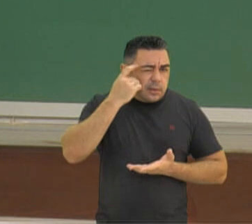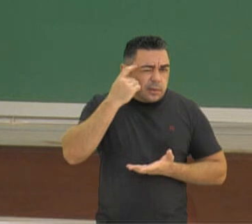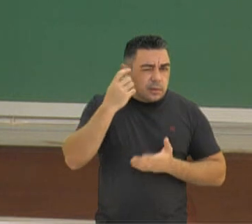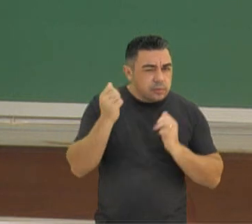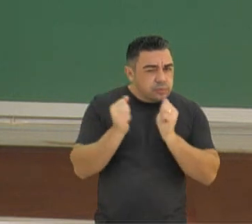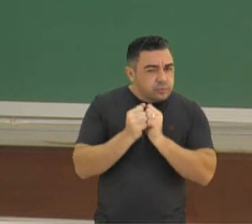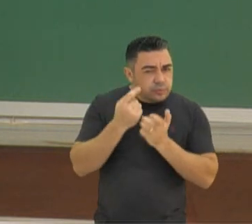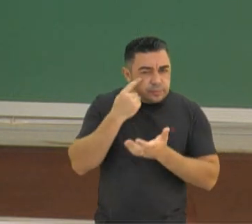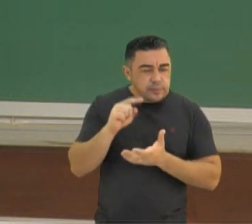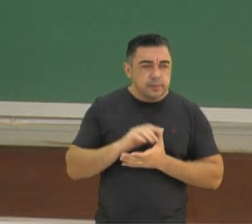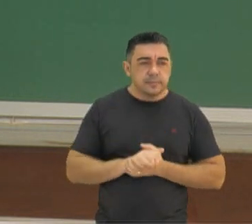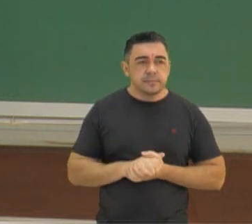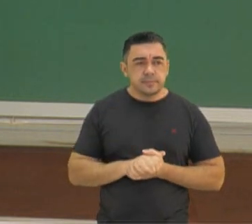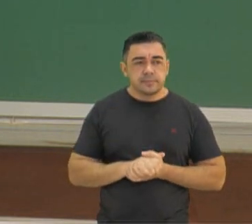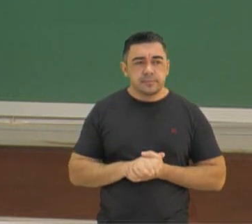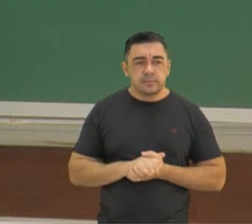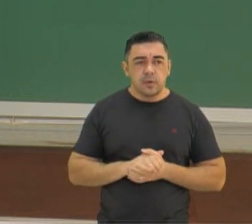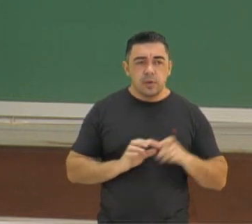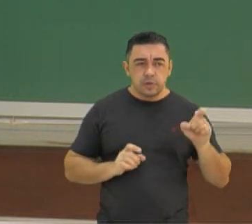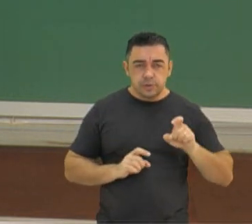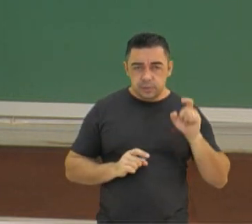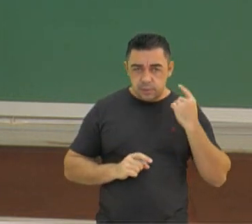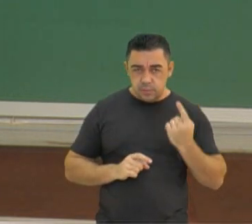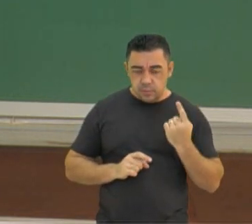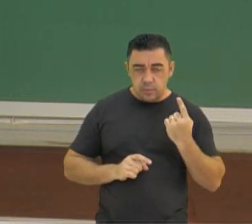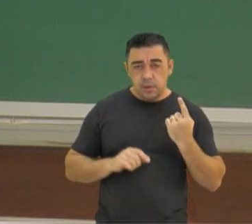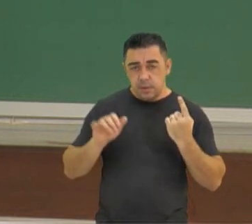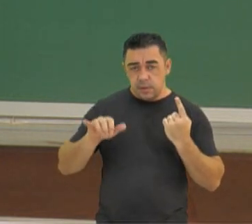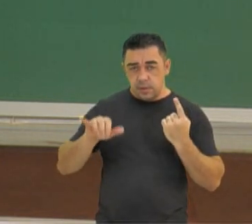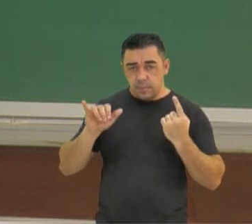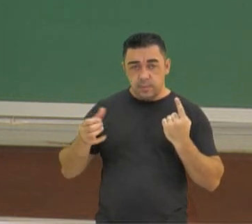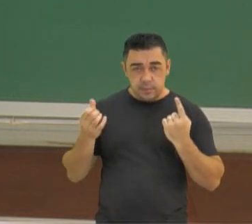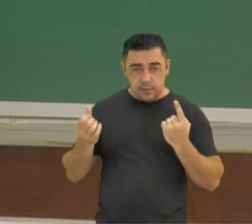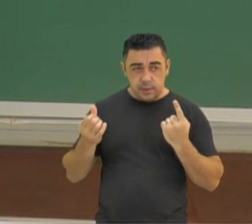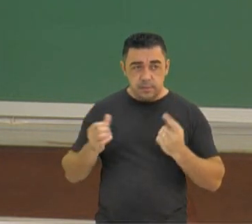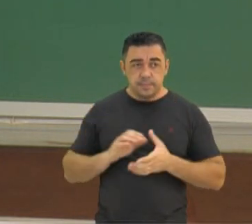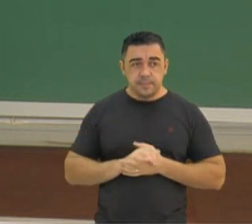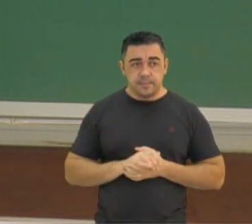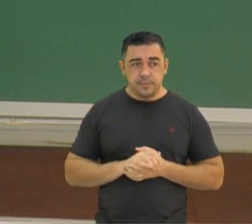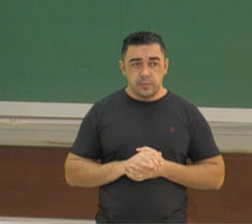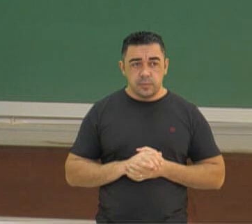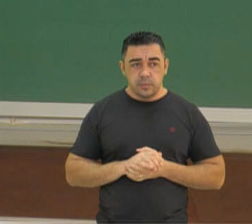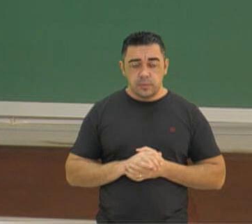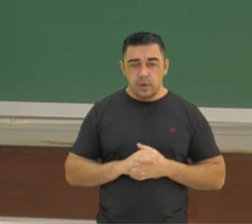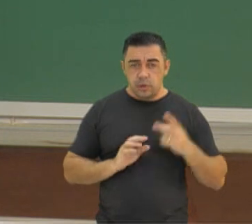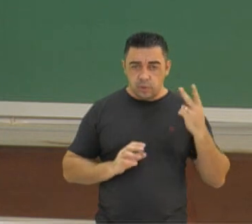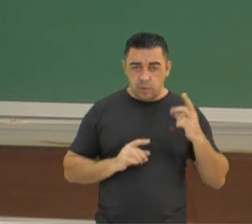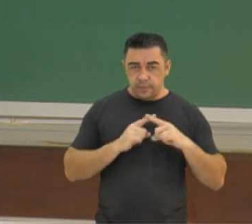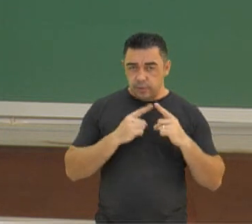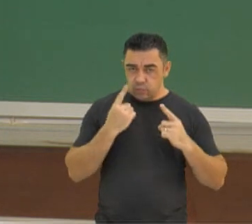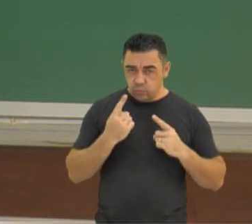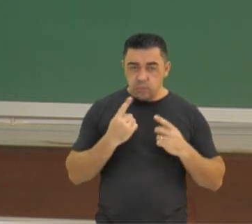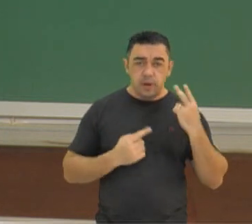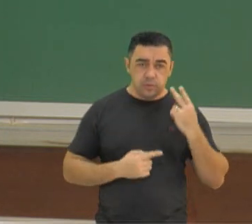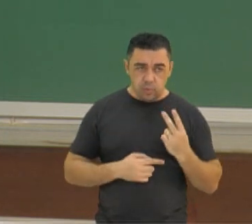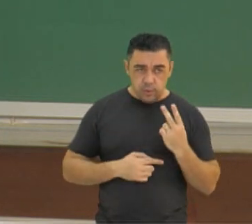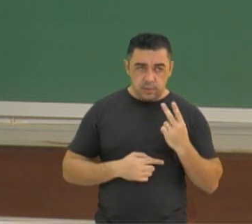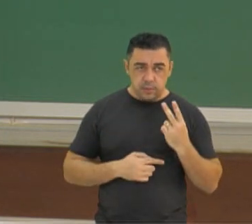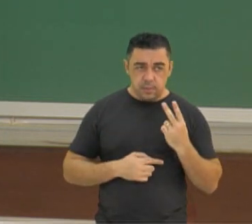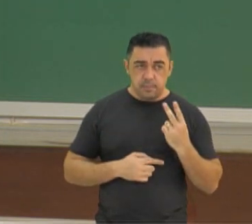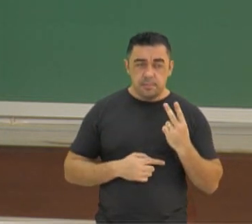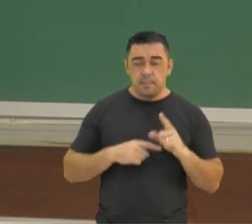esse raciocínio. Então, como x vale 1 e y vale 6, eu tenho aqui, ó, 2 vezes 1 é